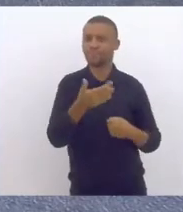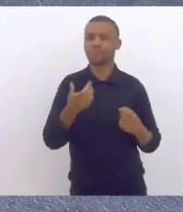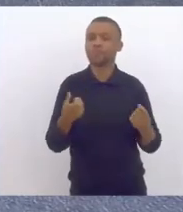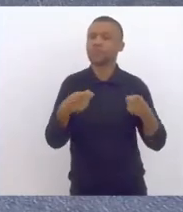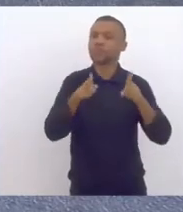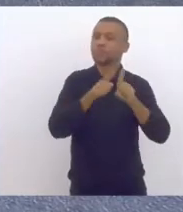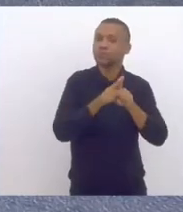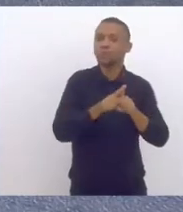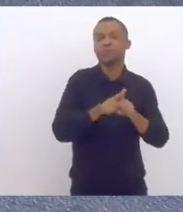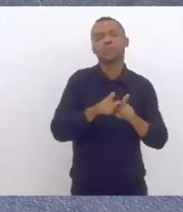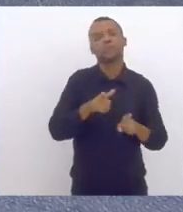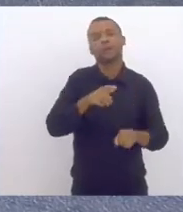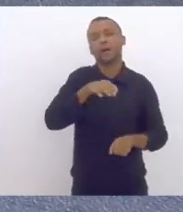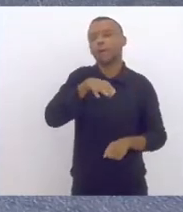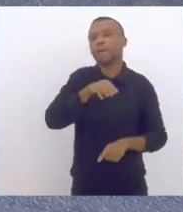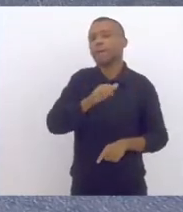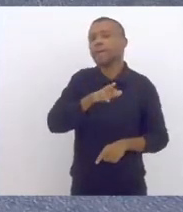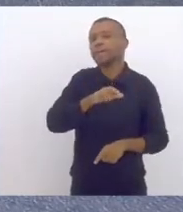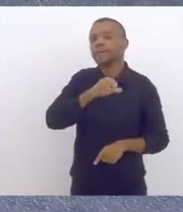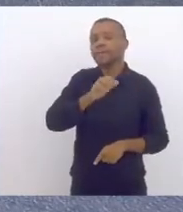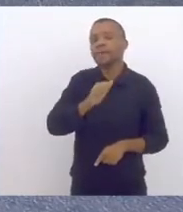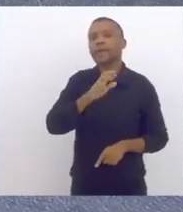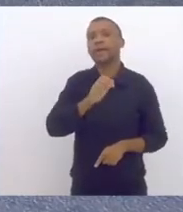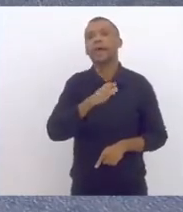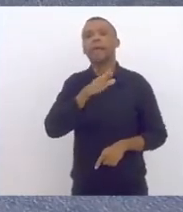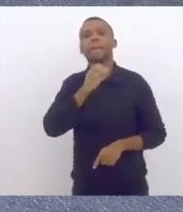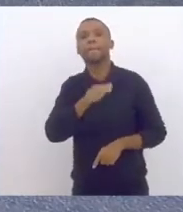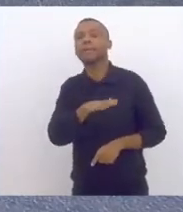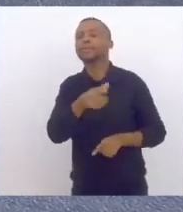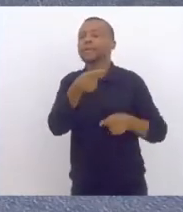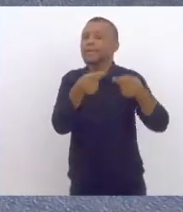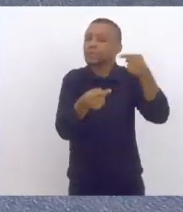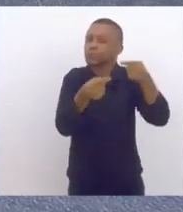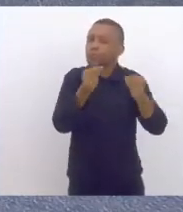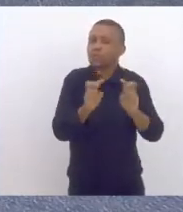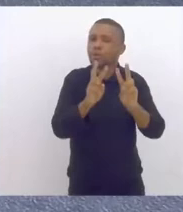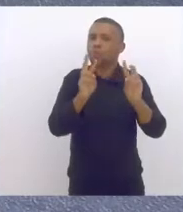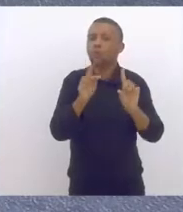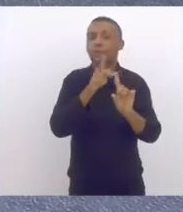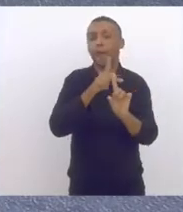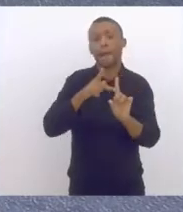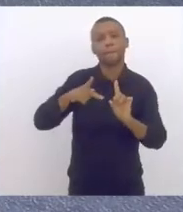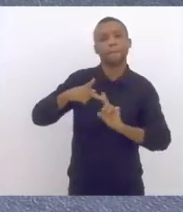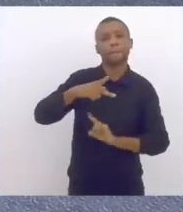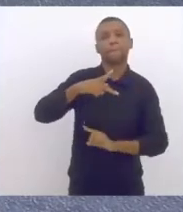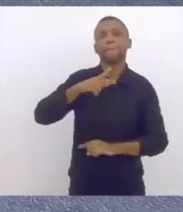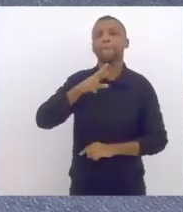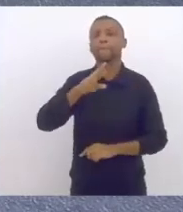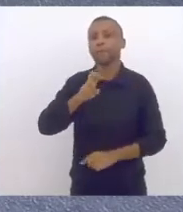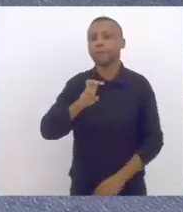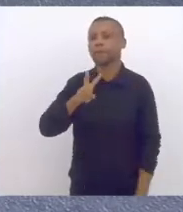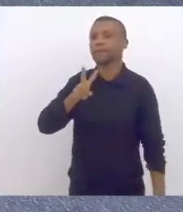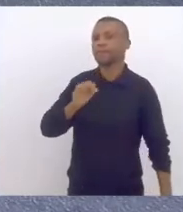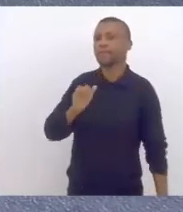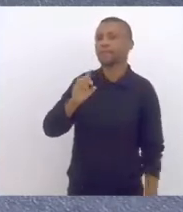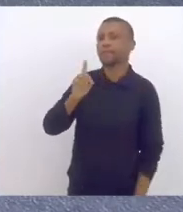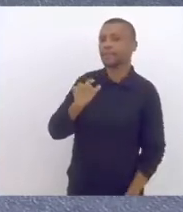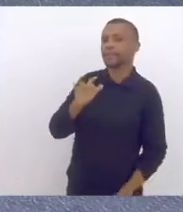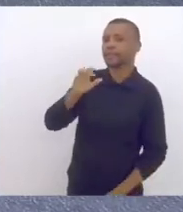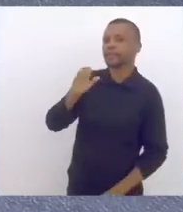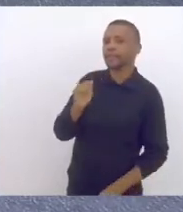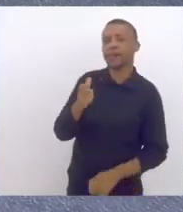doutora Maria Carmen nas discussões sobre a Previdência, sempre trazendo